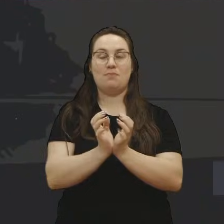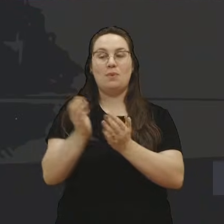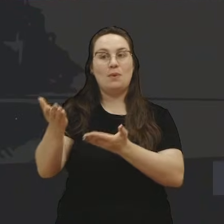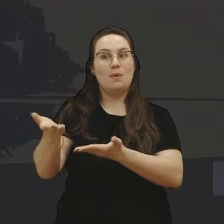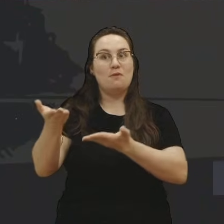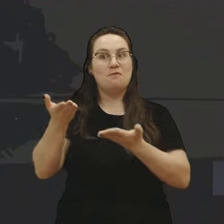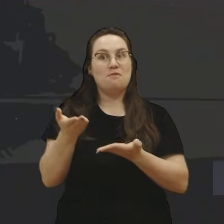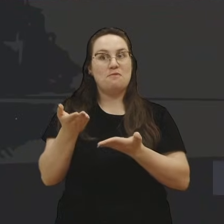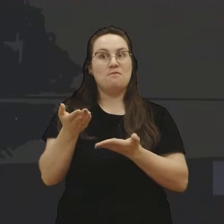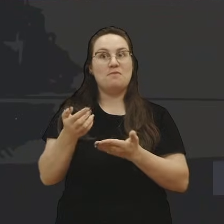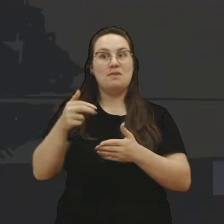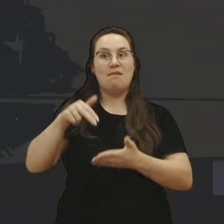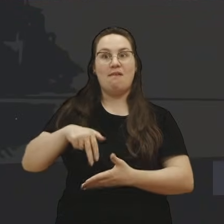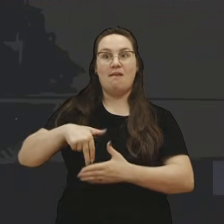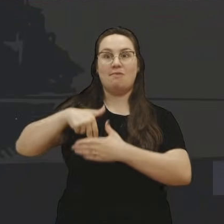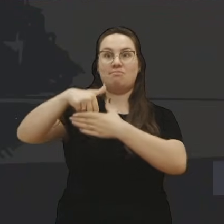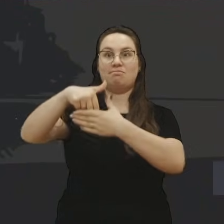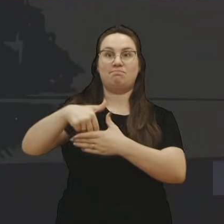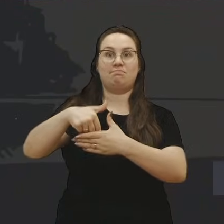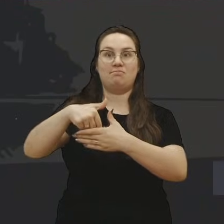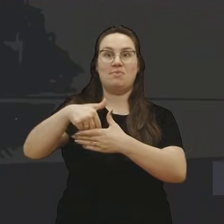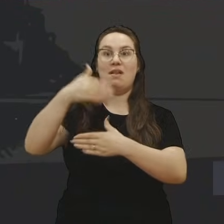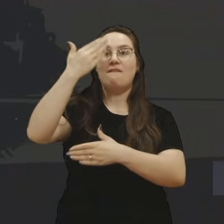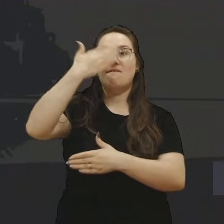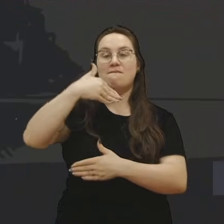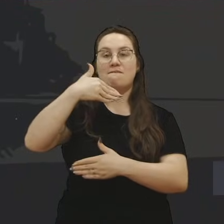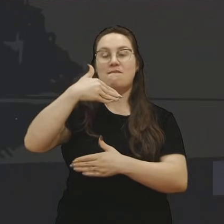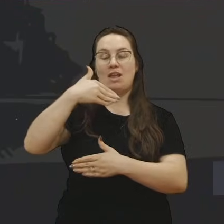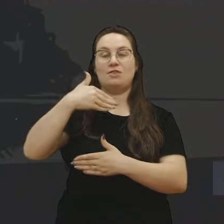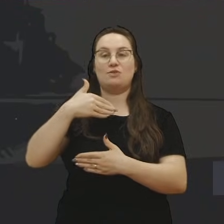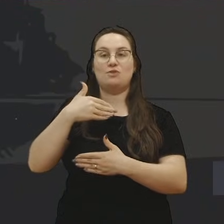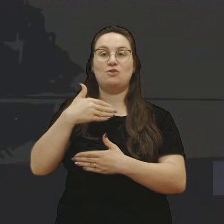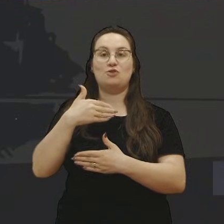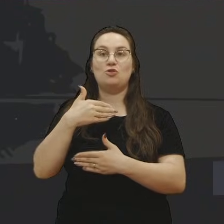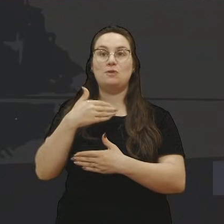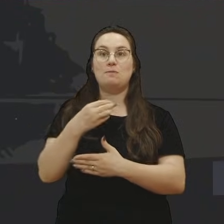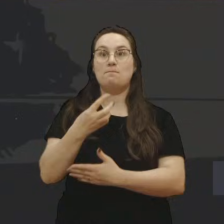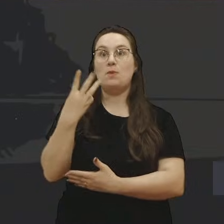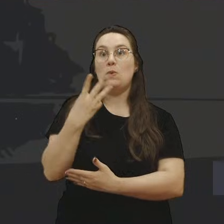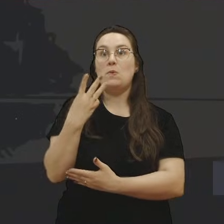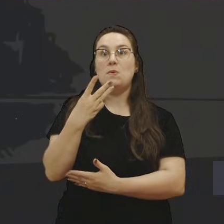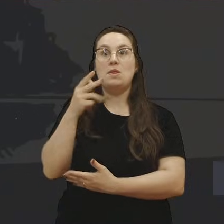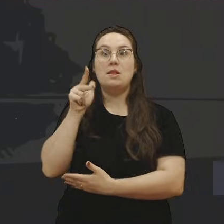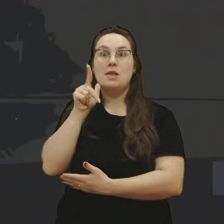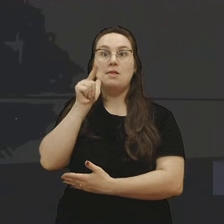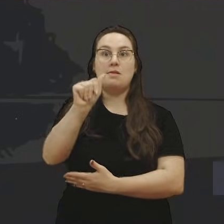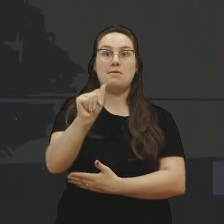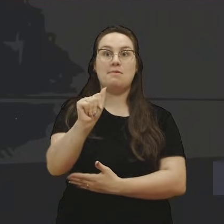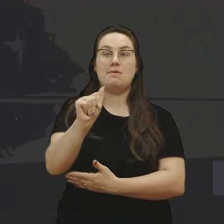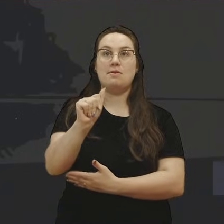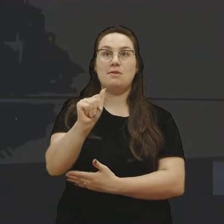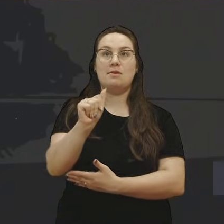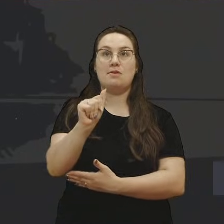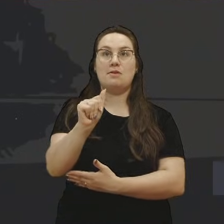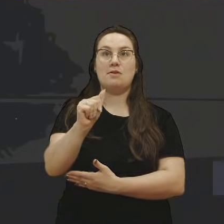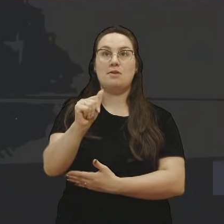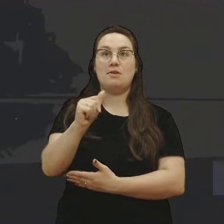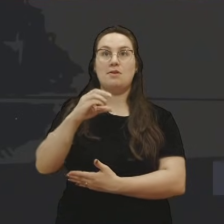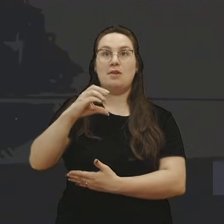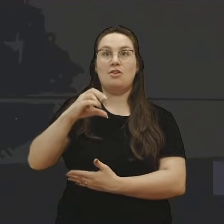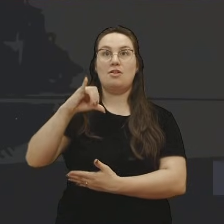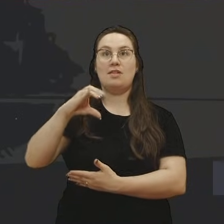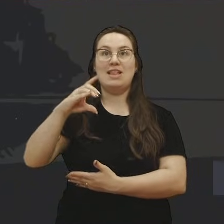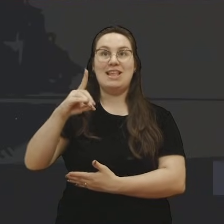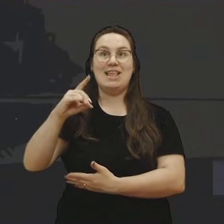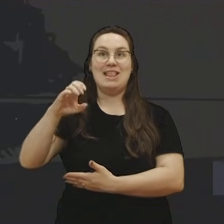Convidamos que compareçam aqui na frente da tribuna das autoridades os 3 vencedores da categoria.